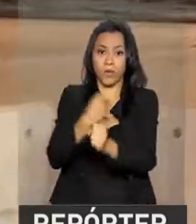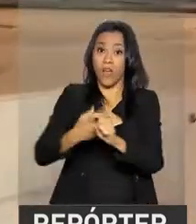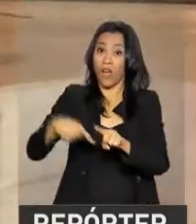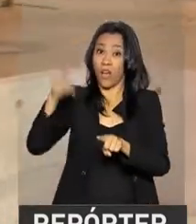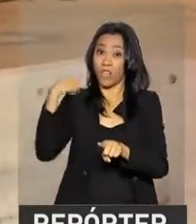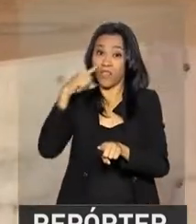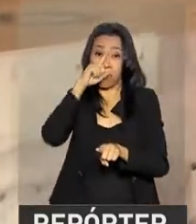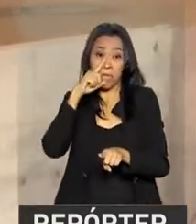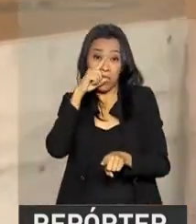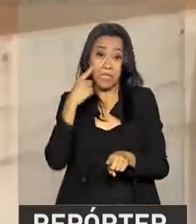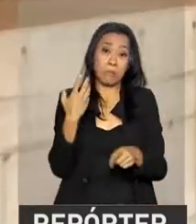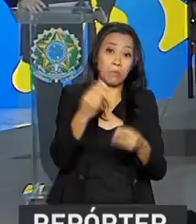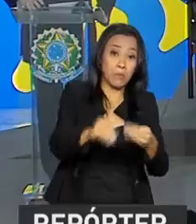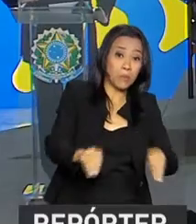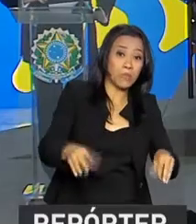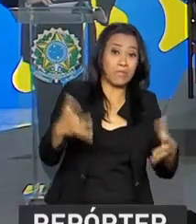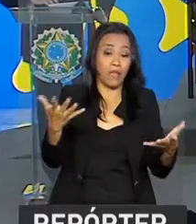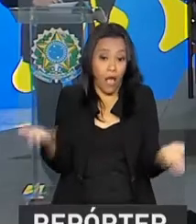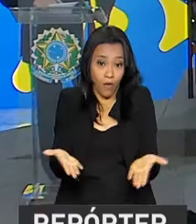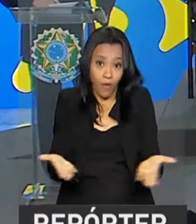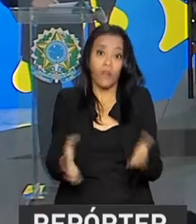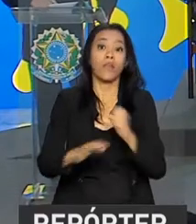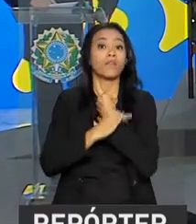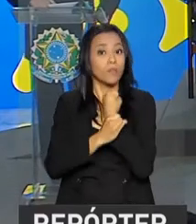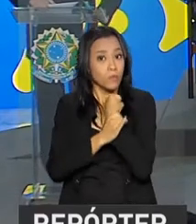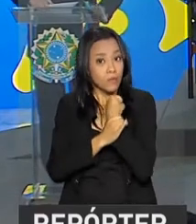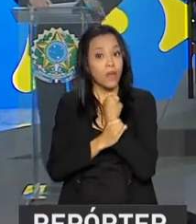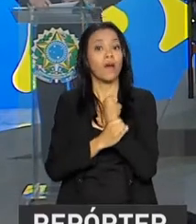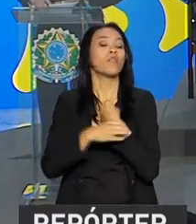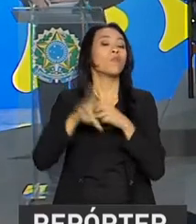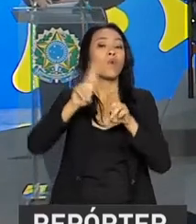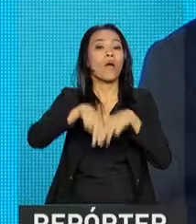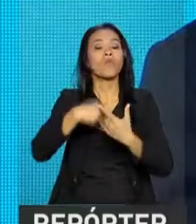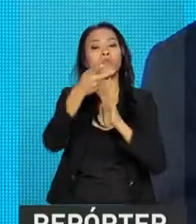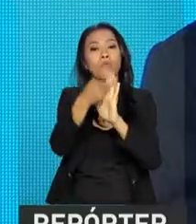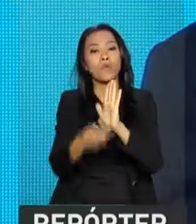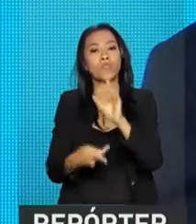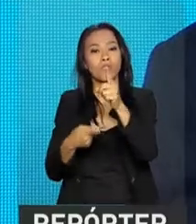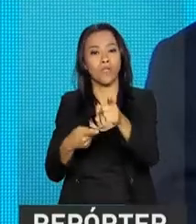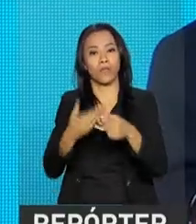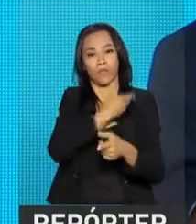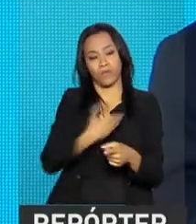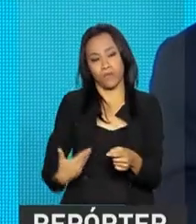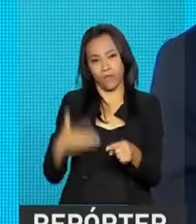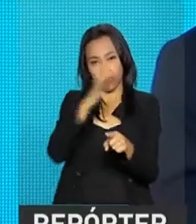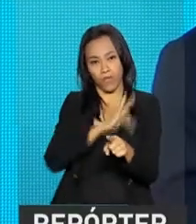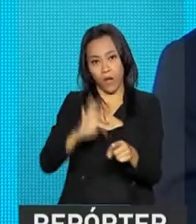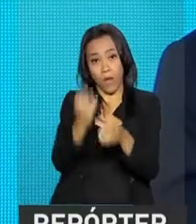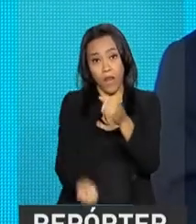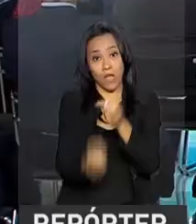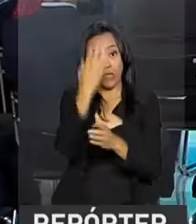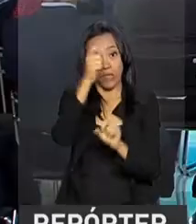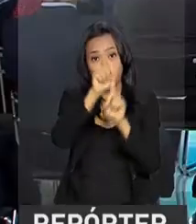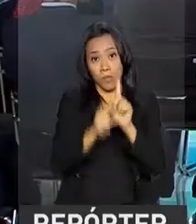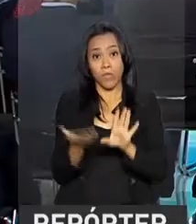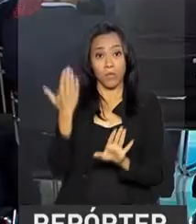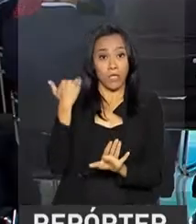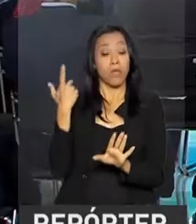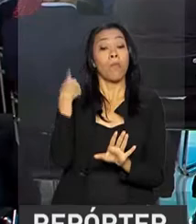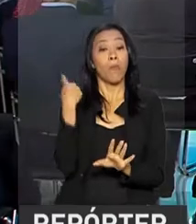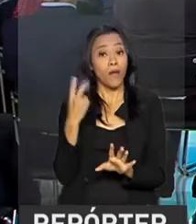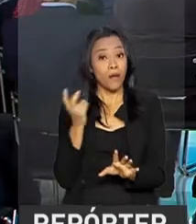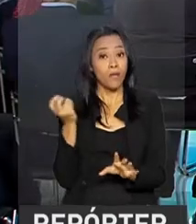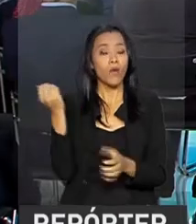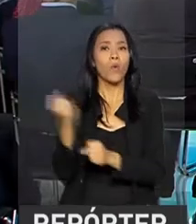ameaçada por falta de verba, está sendo garantida pelo projeto Avançar, lançado no mês passado para retomada e conclusão de